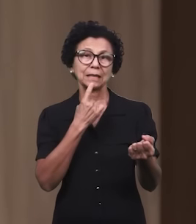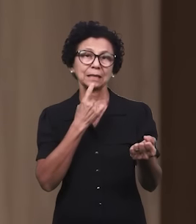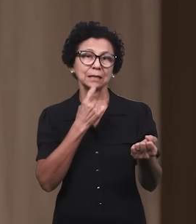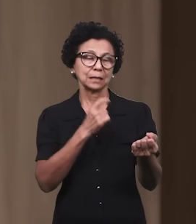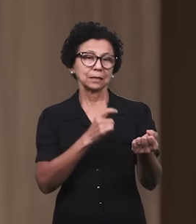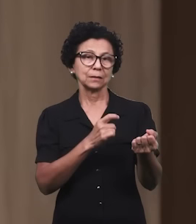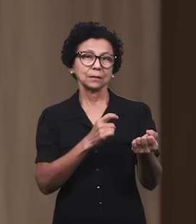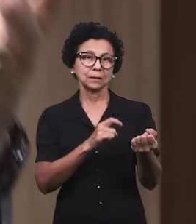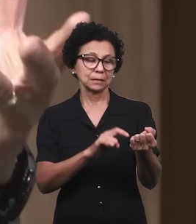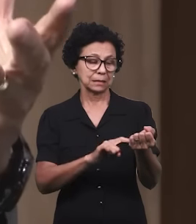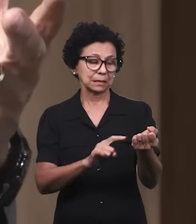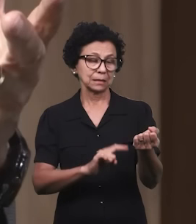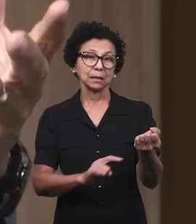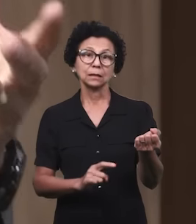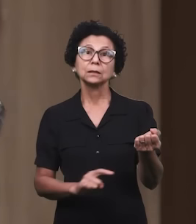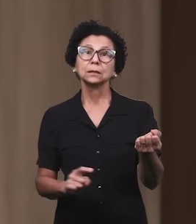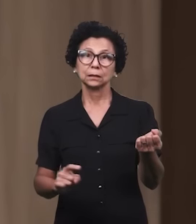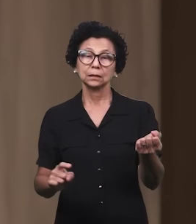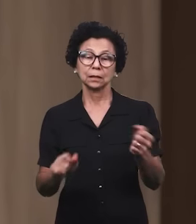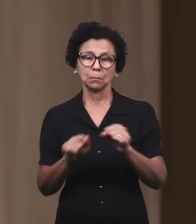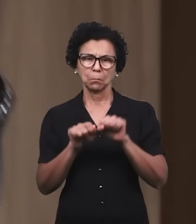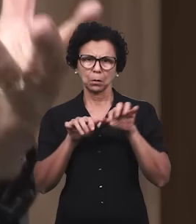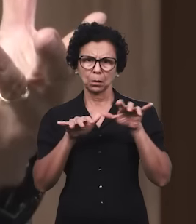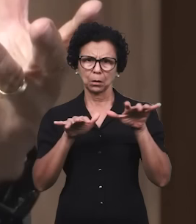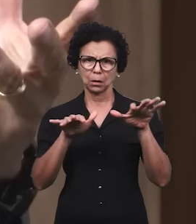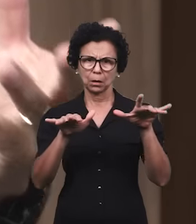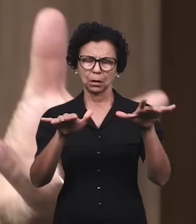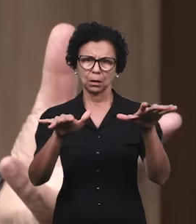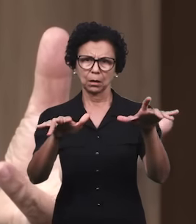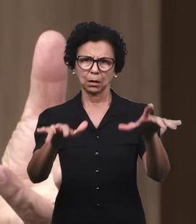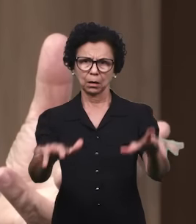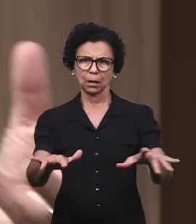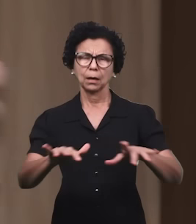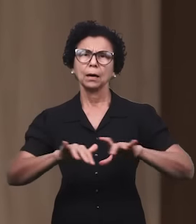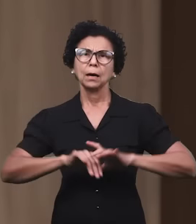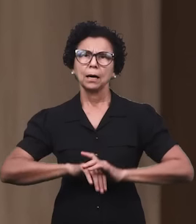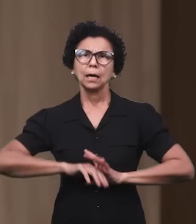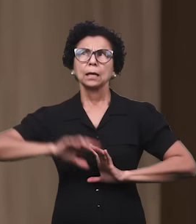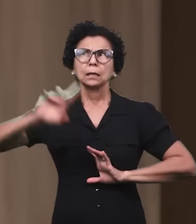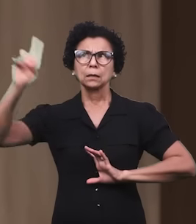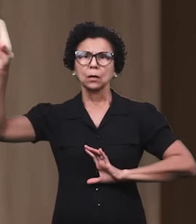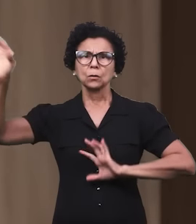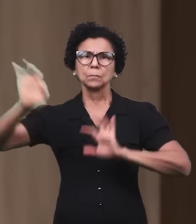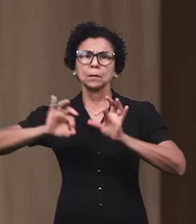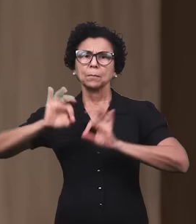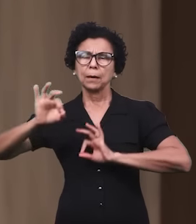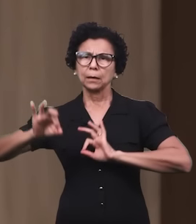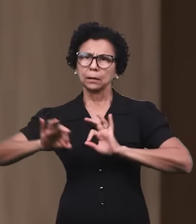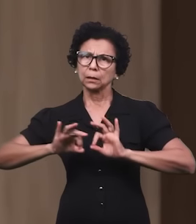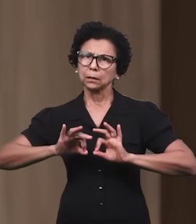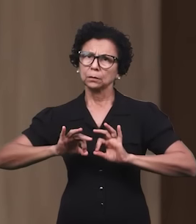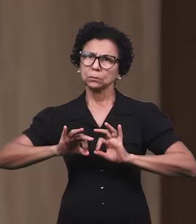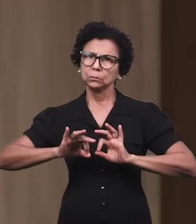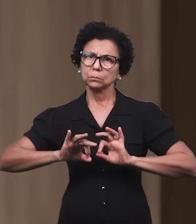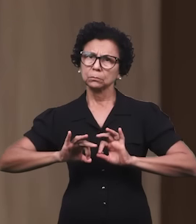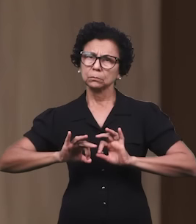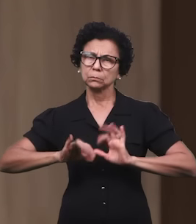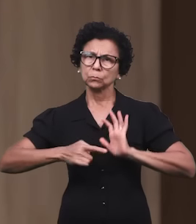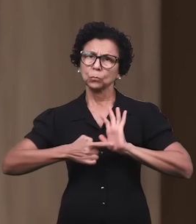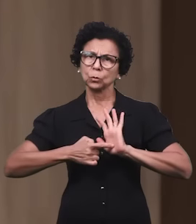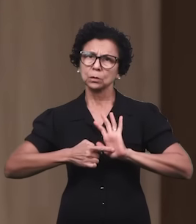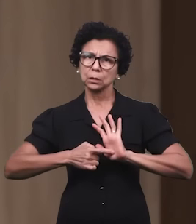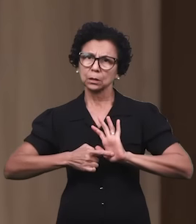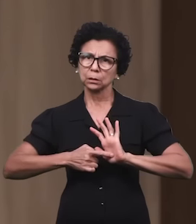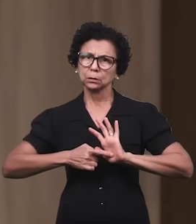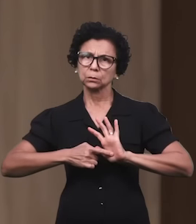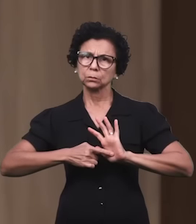para o Egito, né? É a preparação do Senhor para a retirada do povo das terras do Egito.